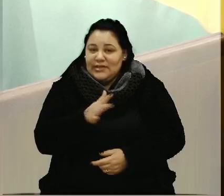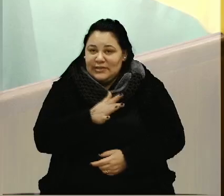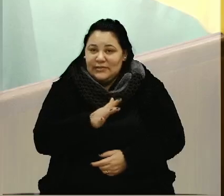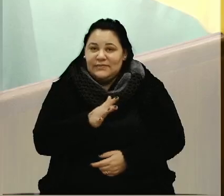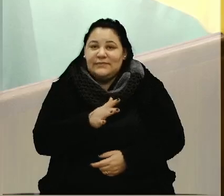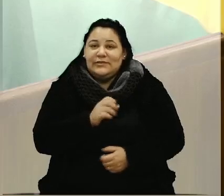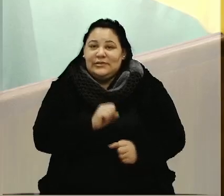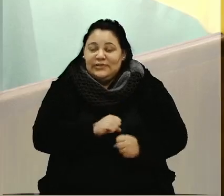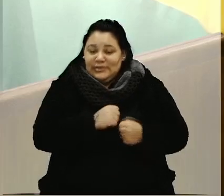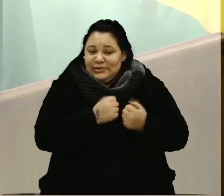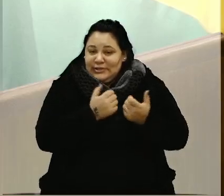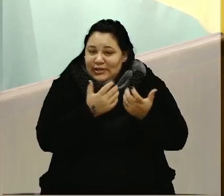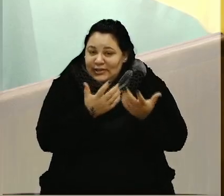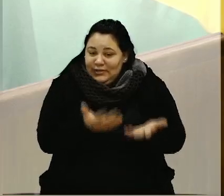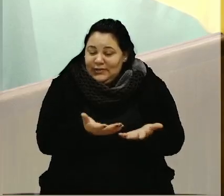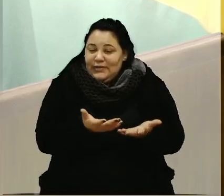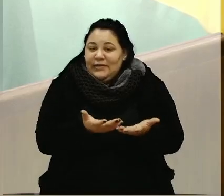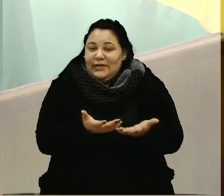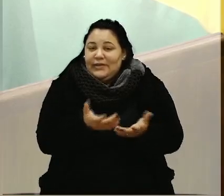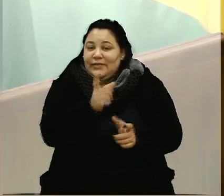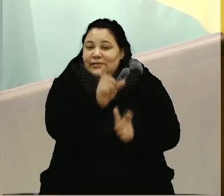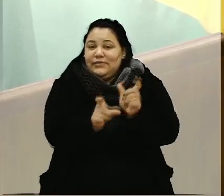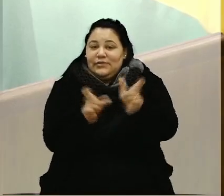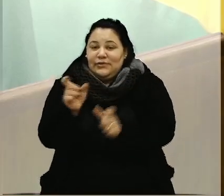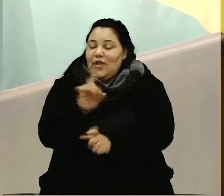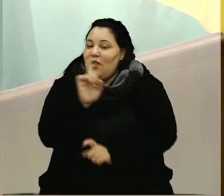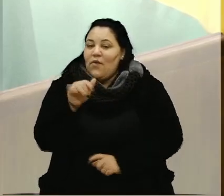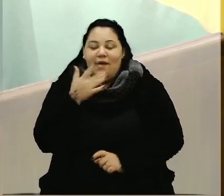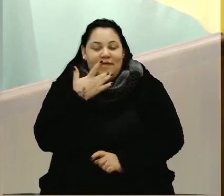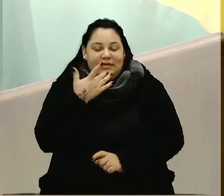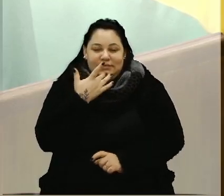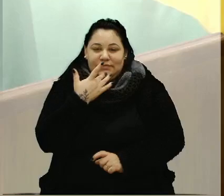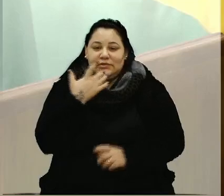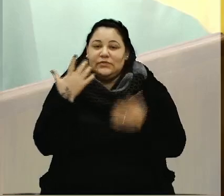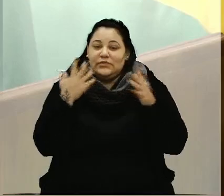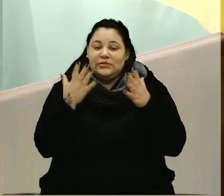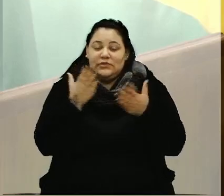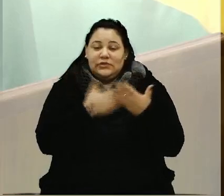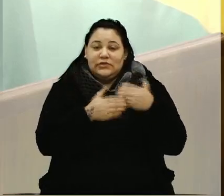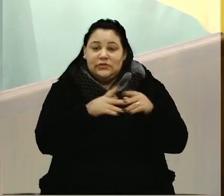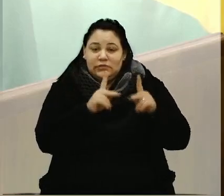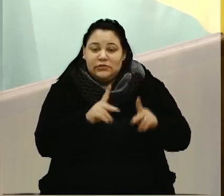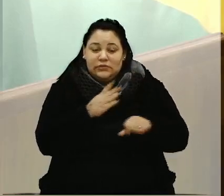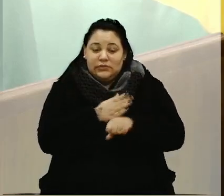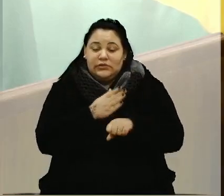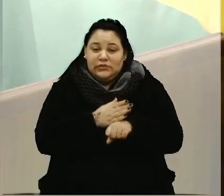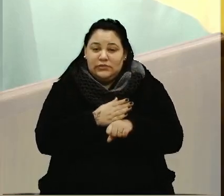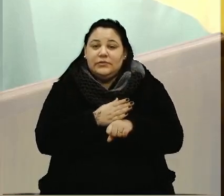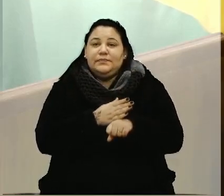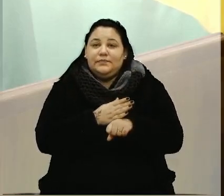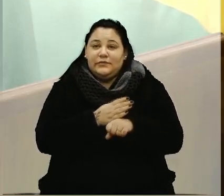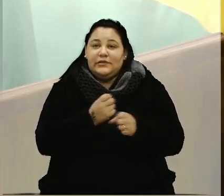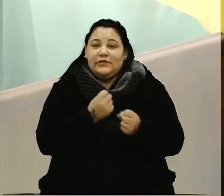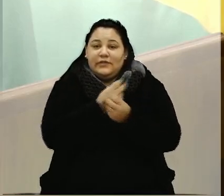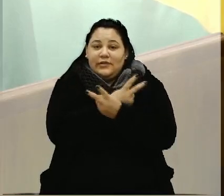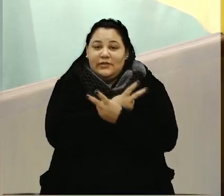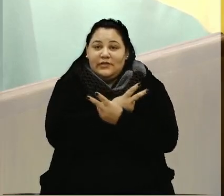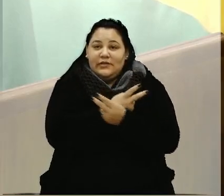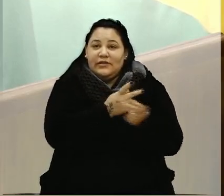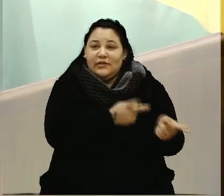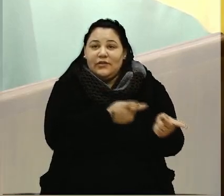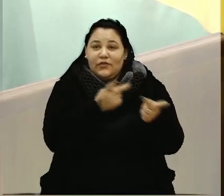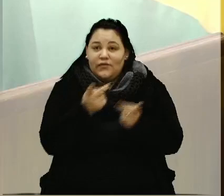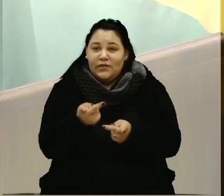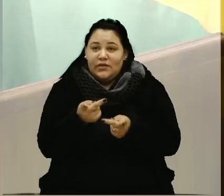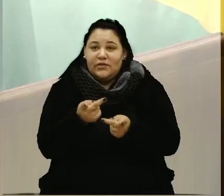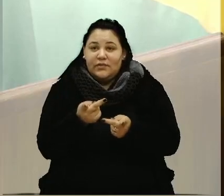doar ao próximo não é fácil. Então, parabéns a todos os membros da igreja e convidem nós para confraternizar lá